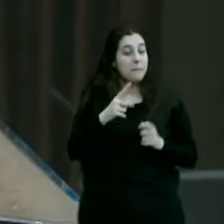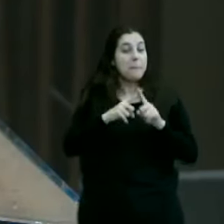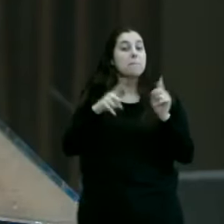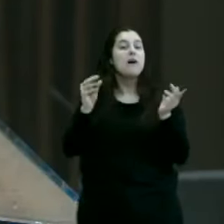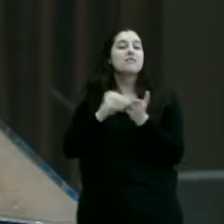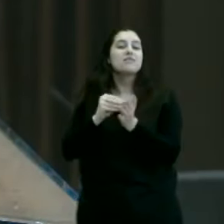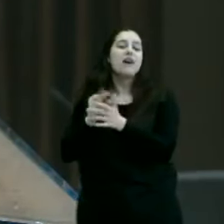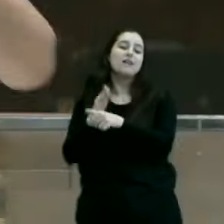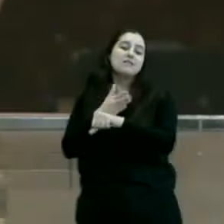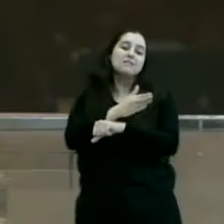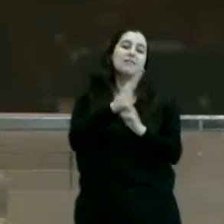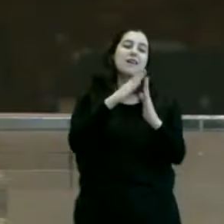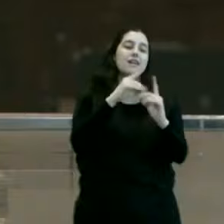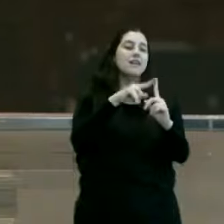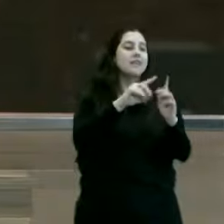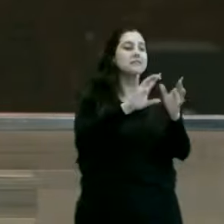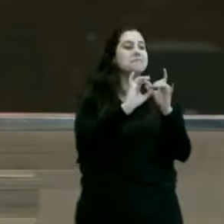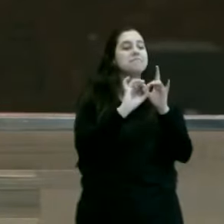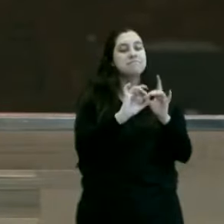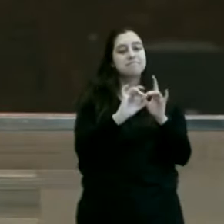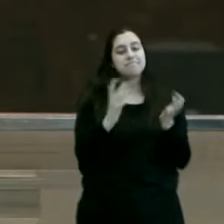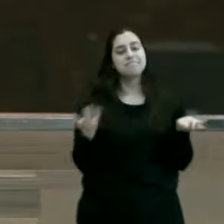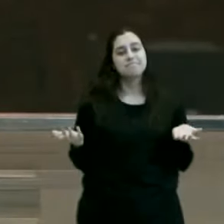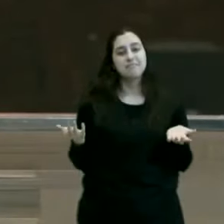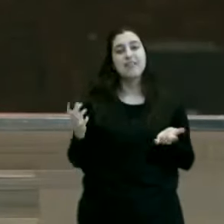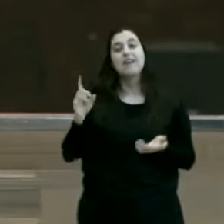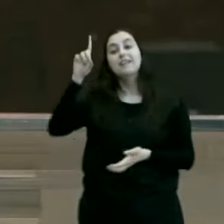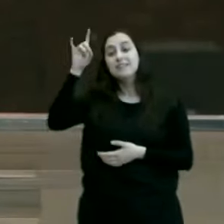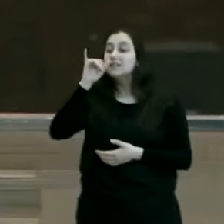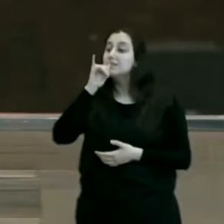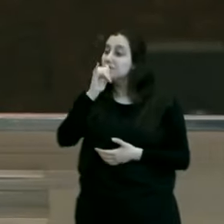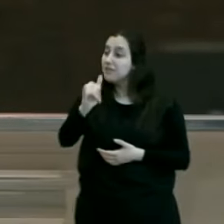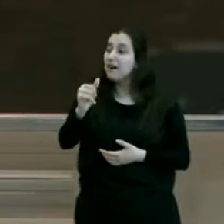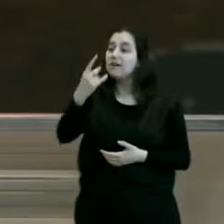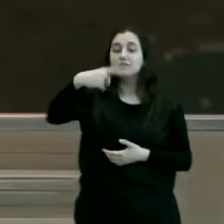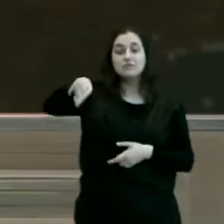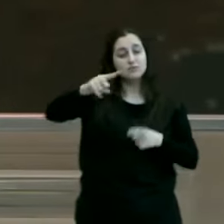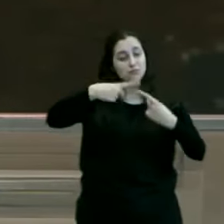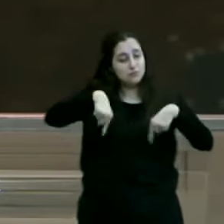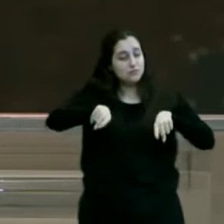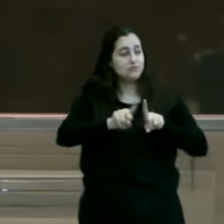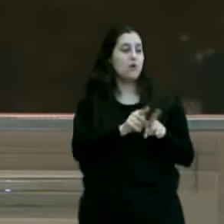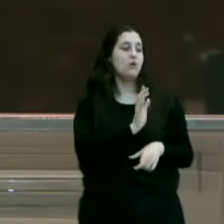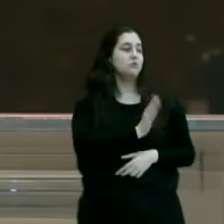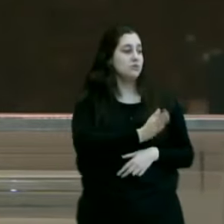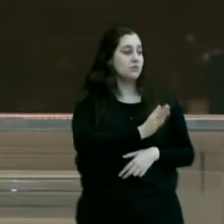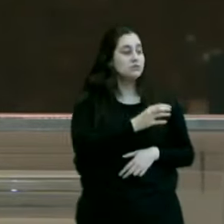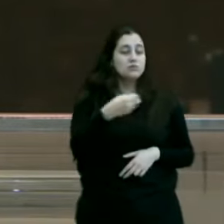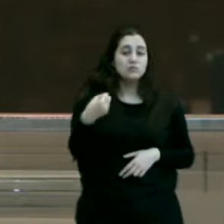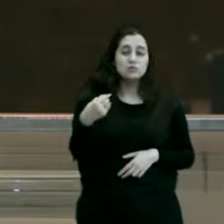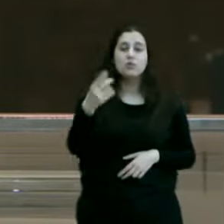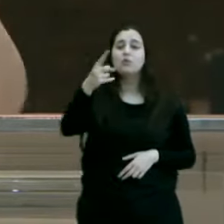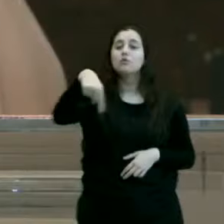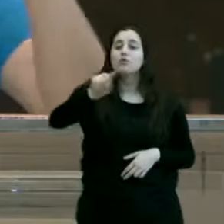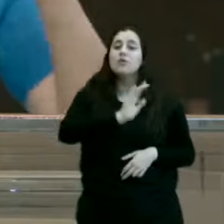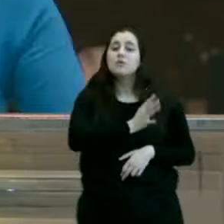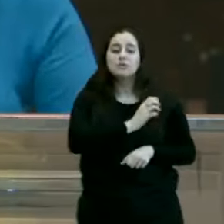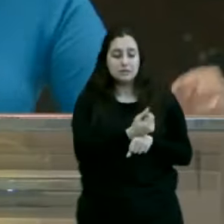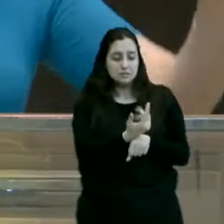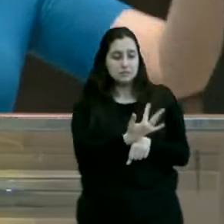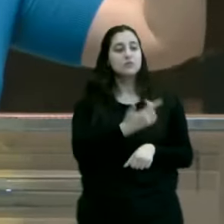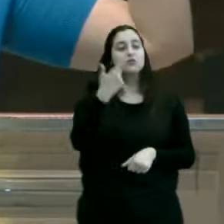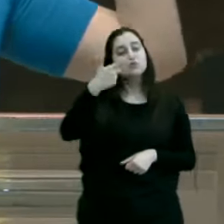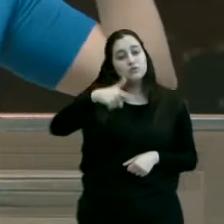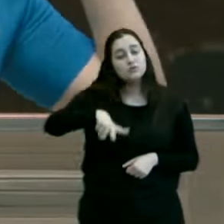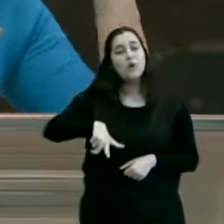está dizendo para nós: reconfigure o teu coração. Permita que o teu coração se avive outra